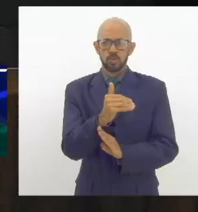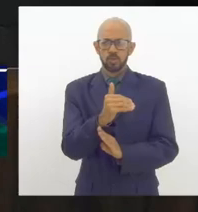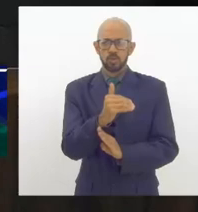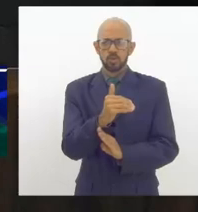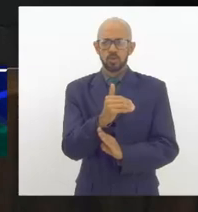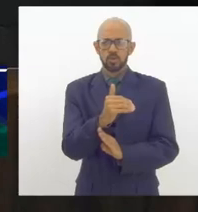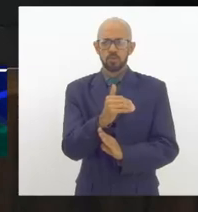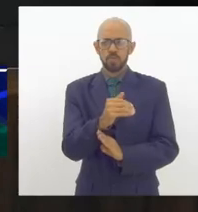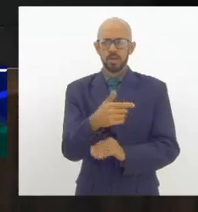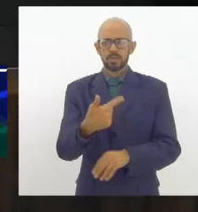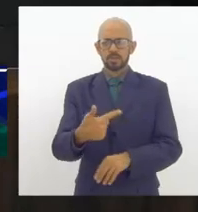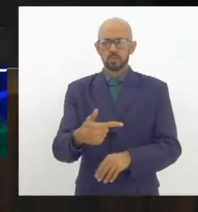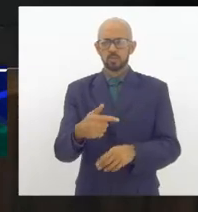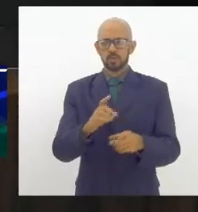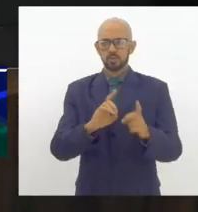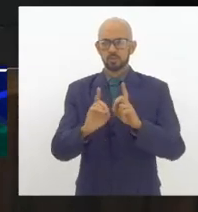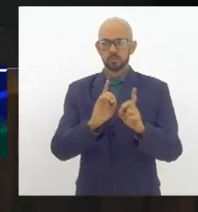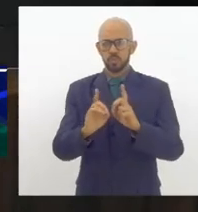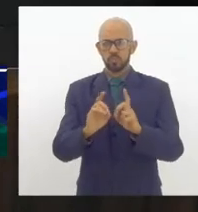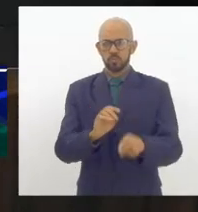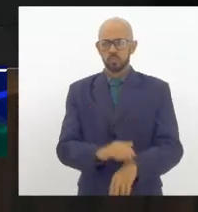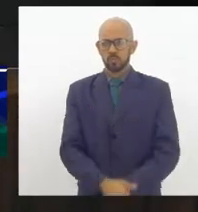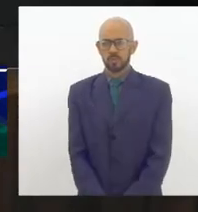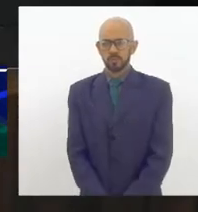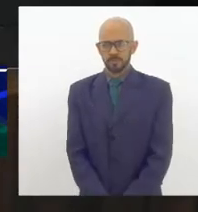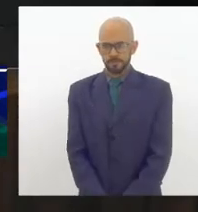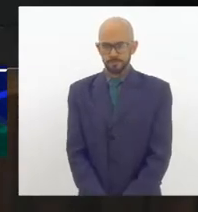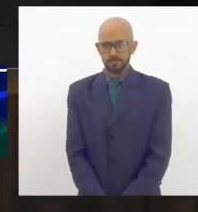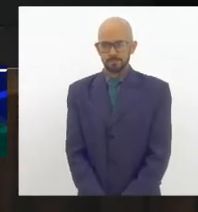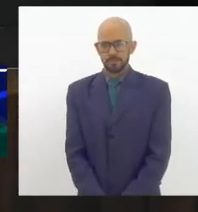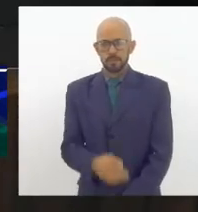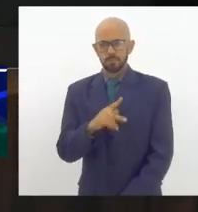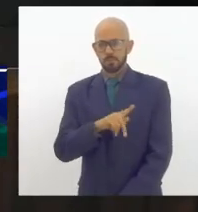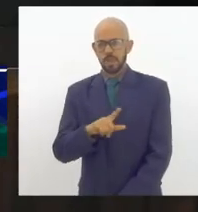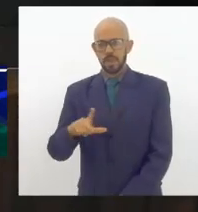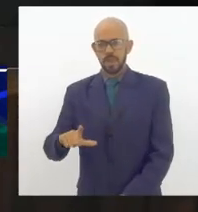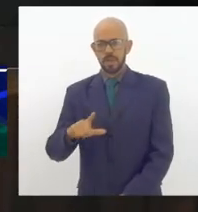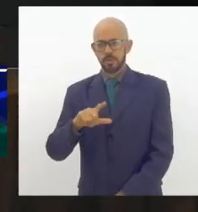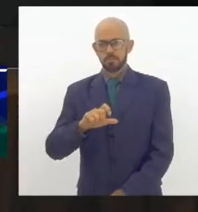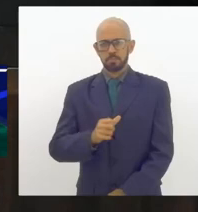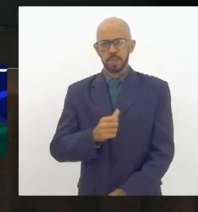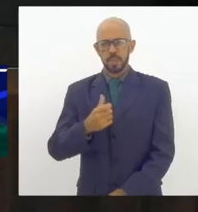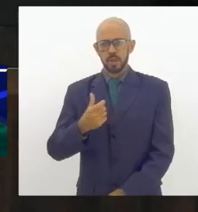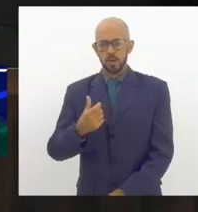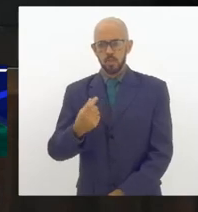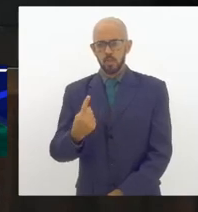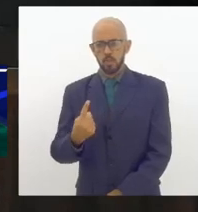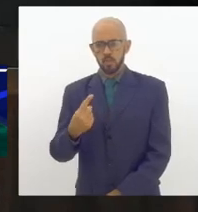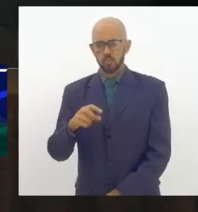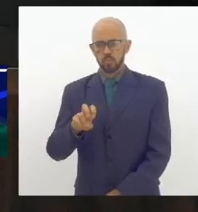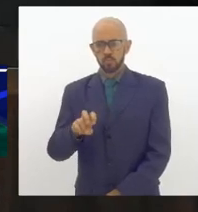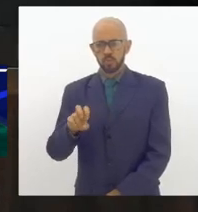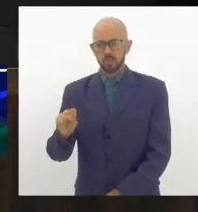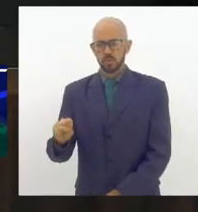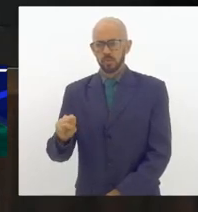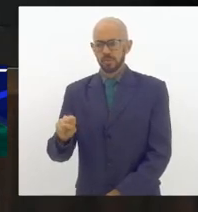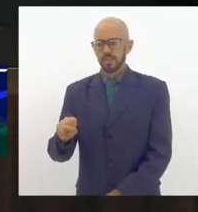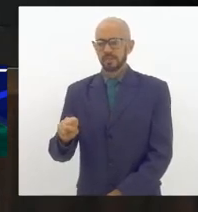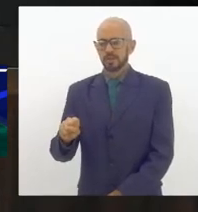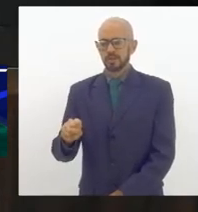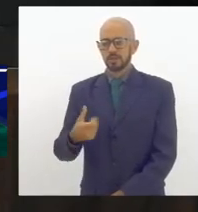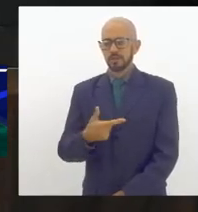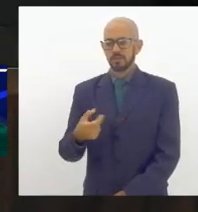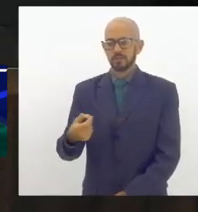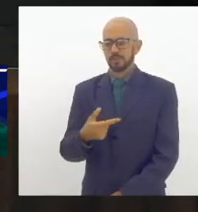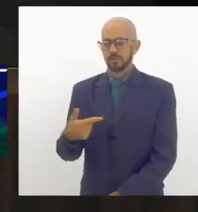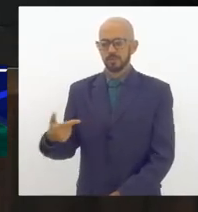redação do vencido para segunda disposição o projeto de lei nº 61 5.822 autoria da Renata Souza